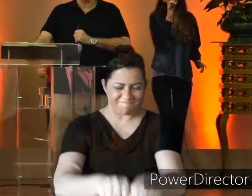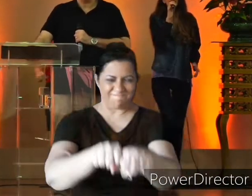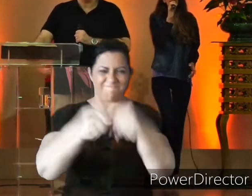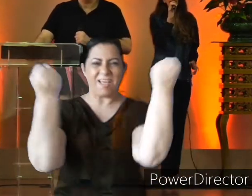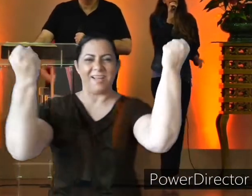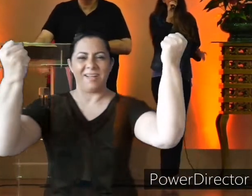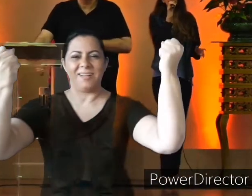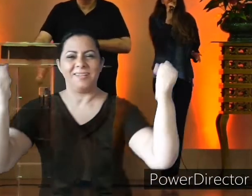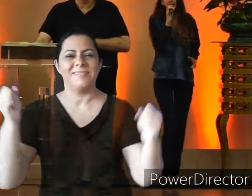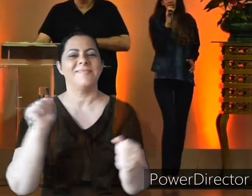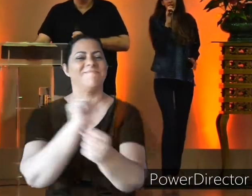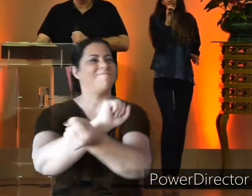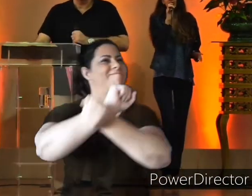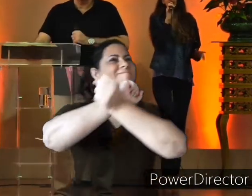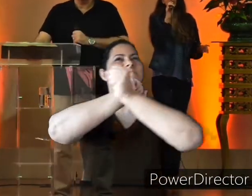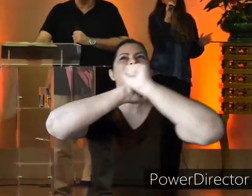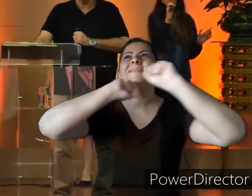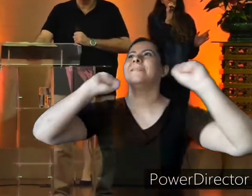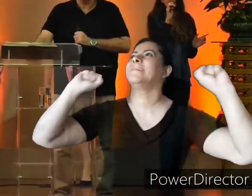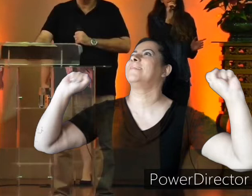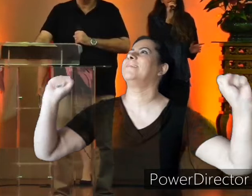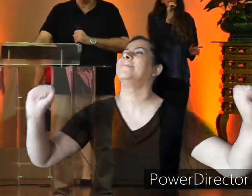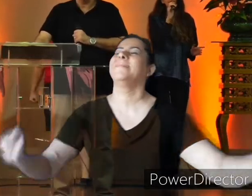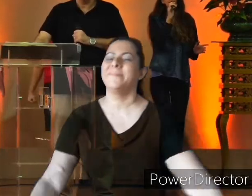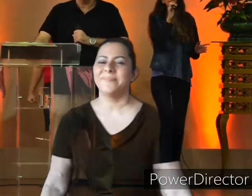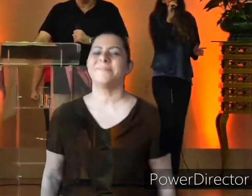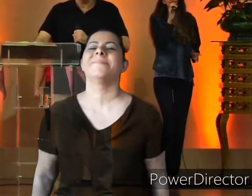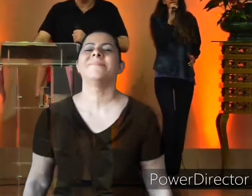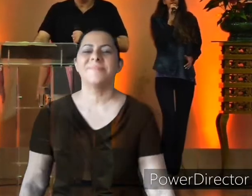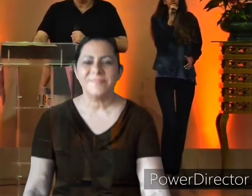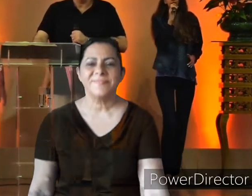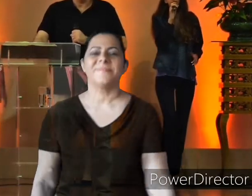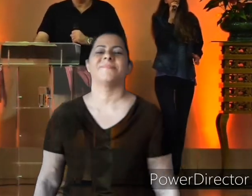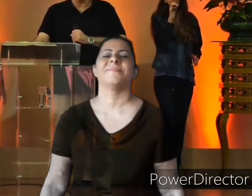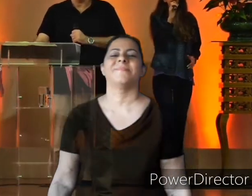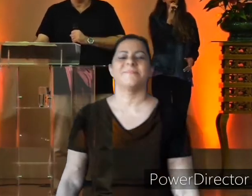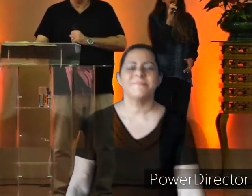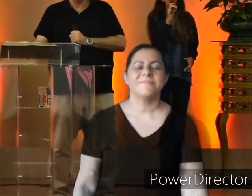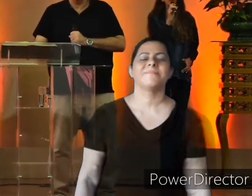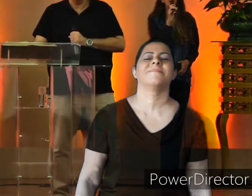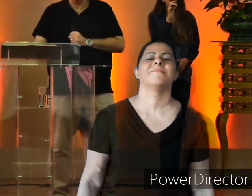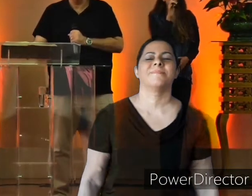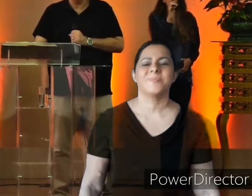ouço cadeias quebrando,